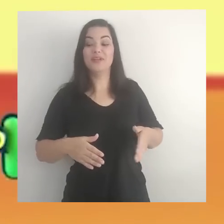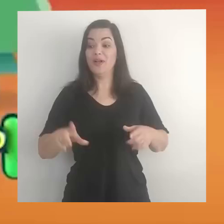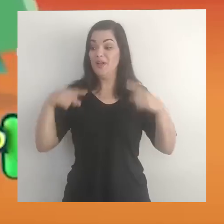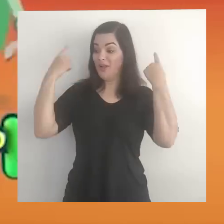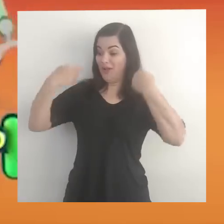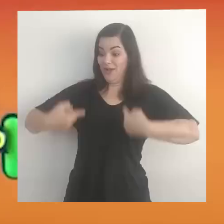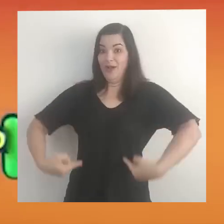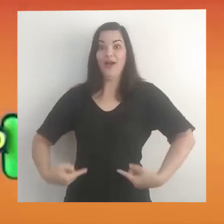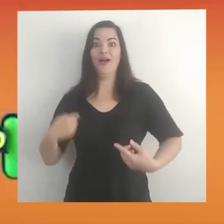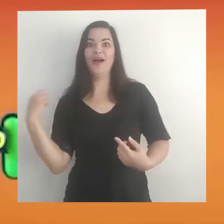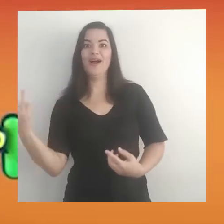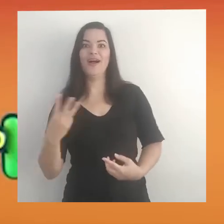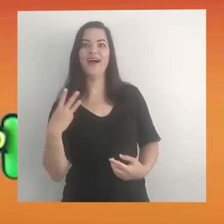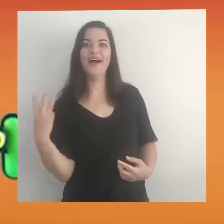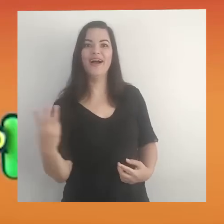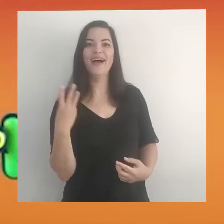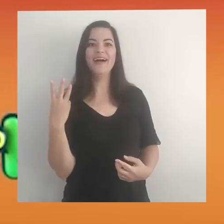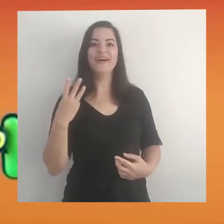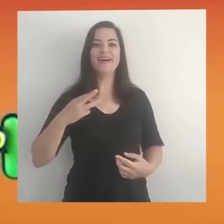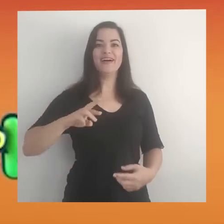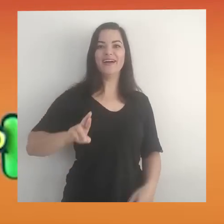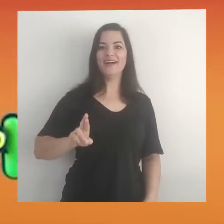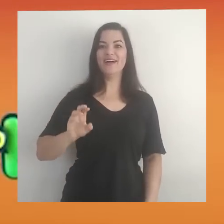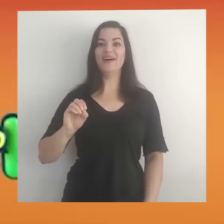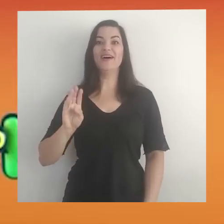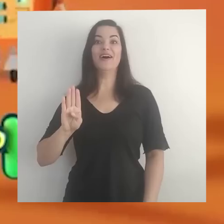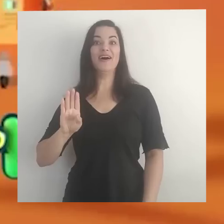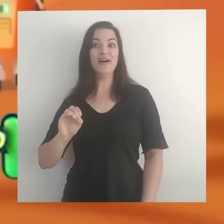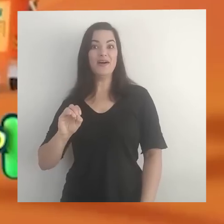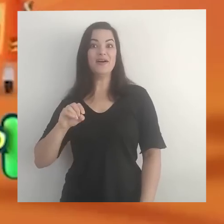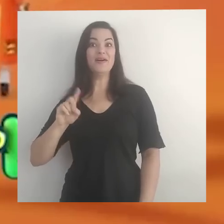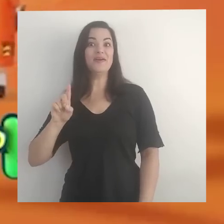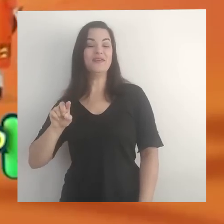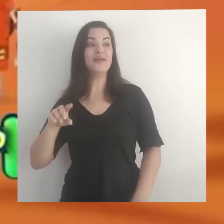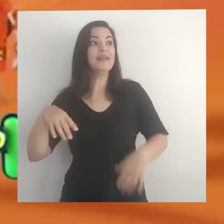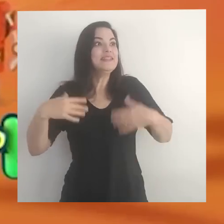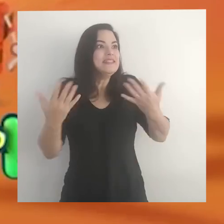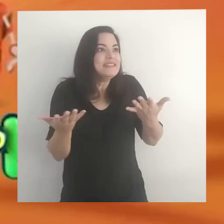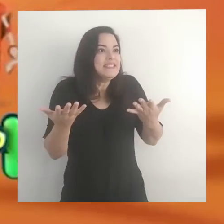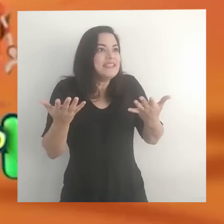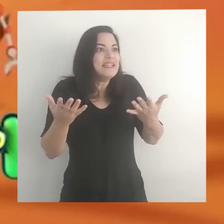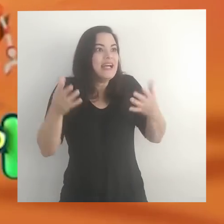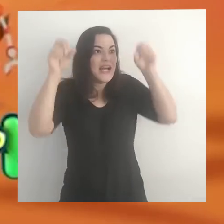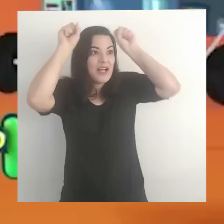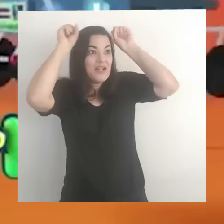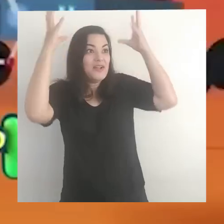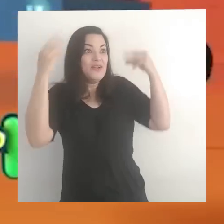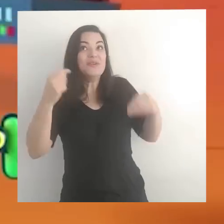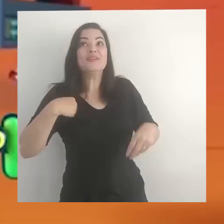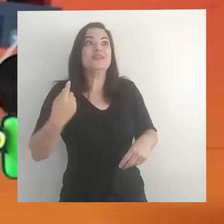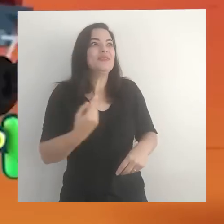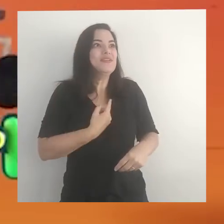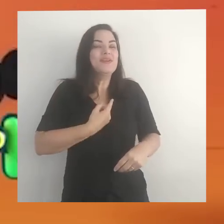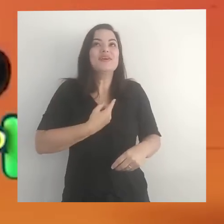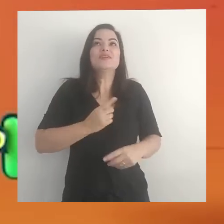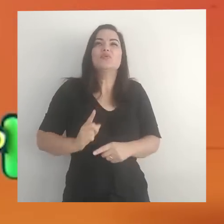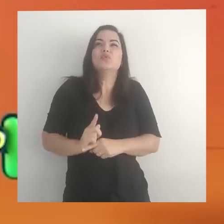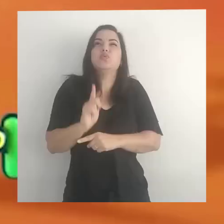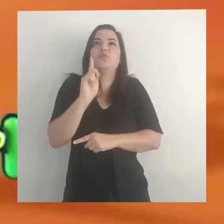Somos robôs! Será que a gente pode voar como um foguete, Luna? É o